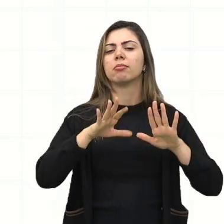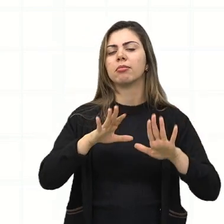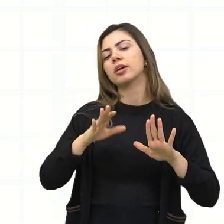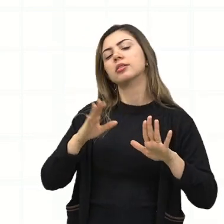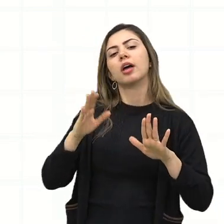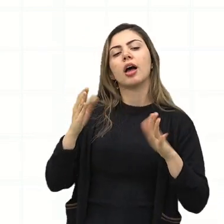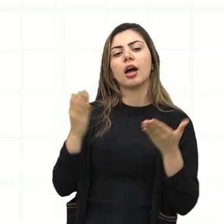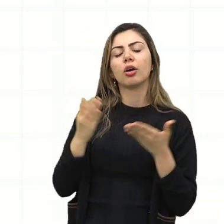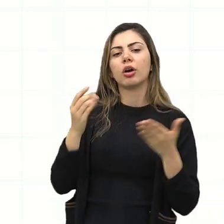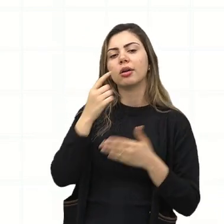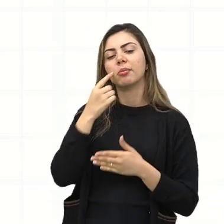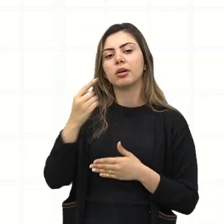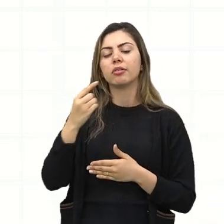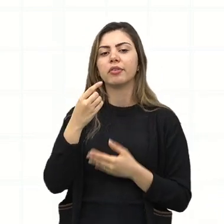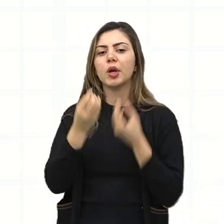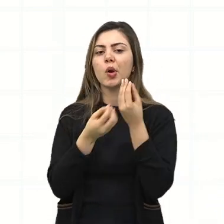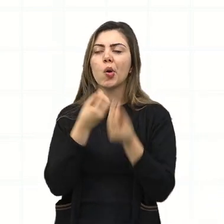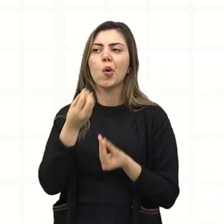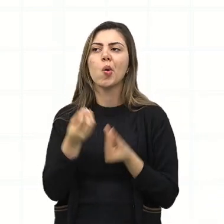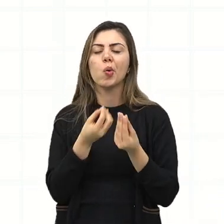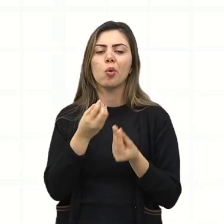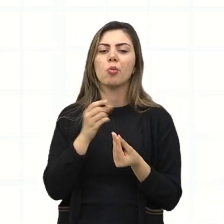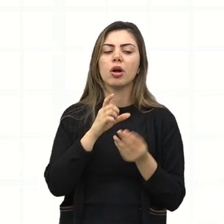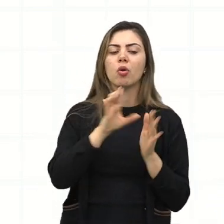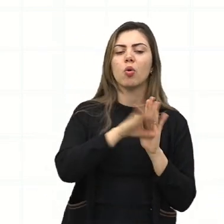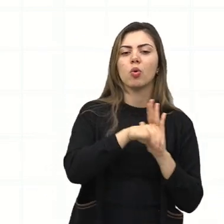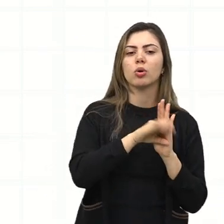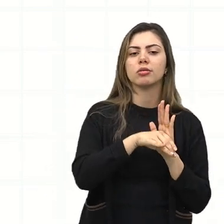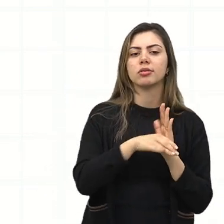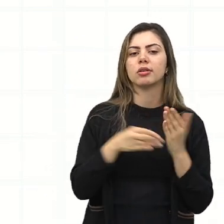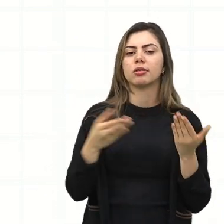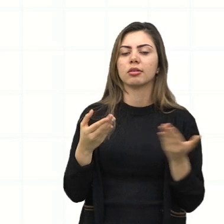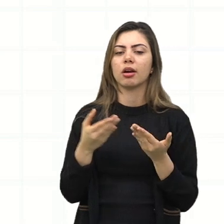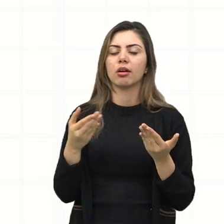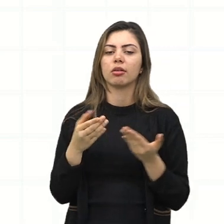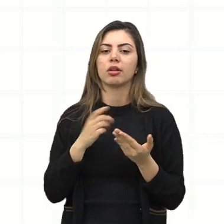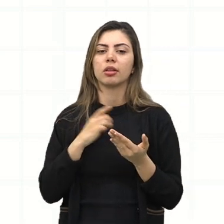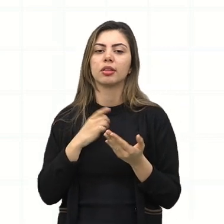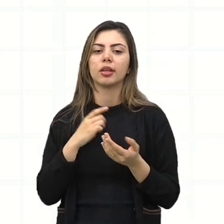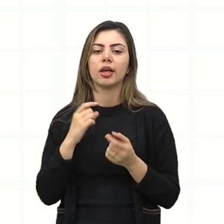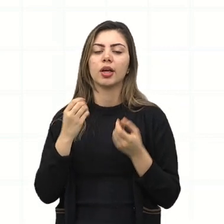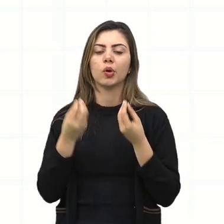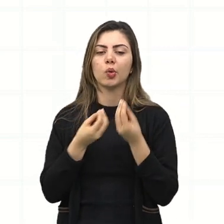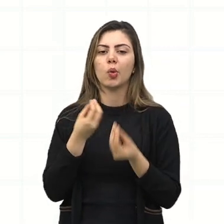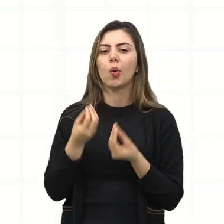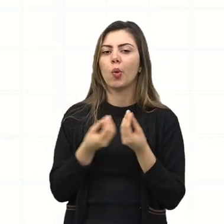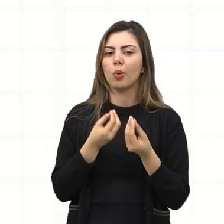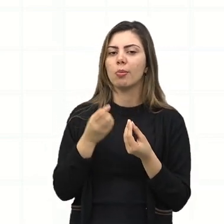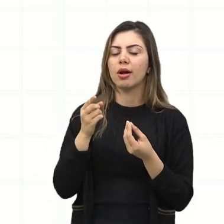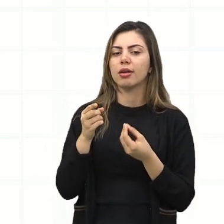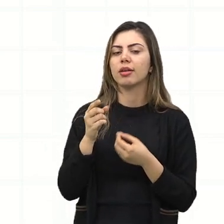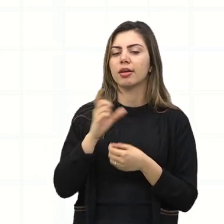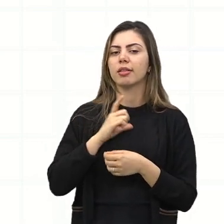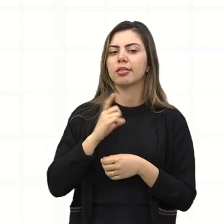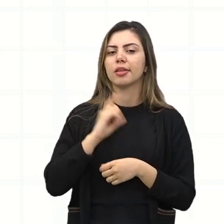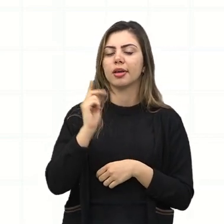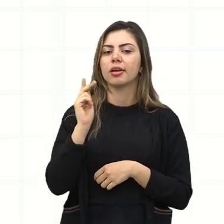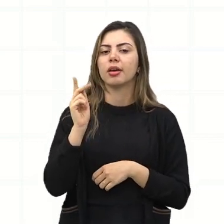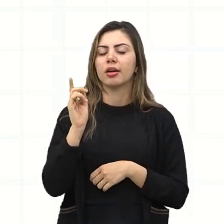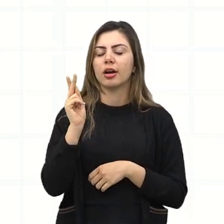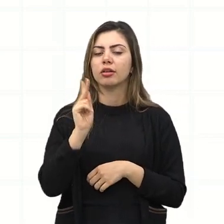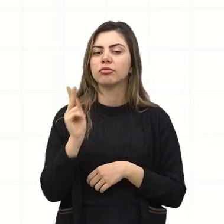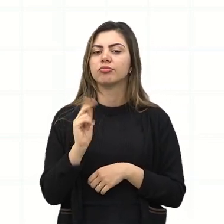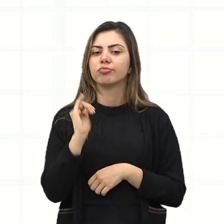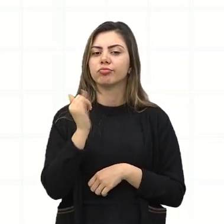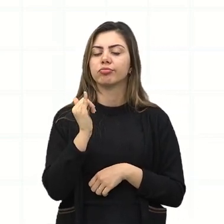aí esse comando que está se referindo ao contexto da definição dessa narrativa curta.